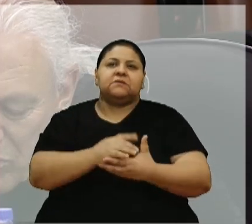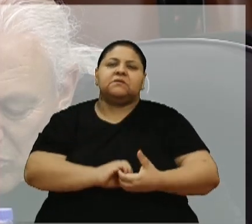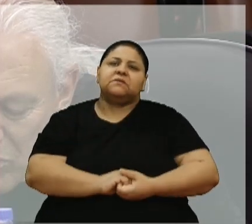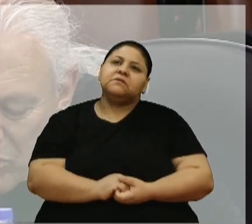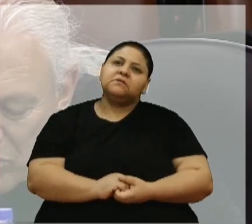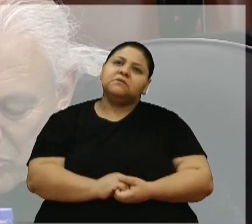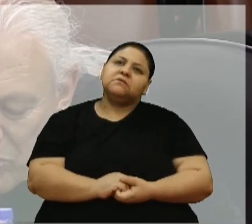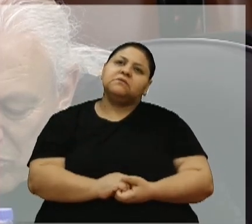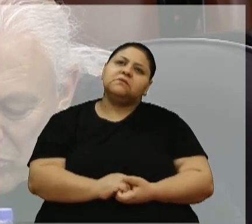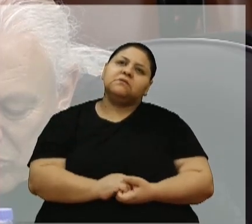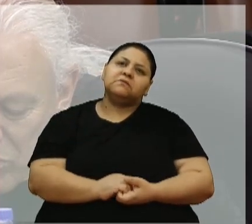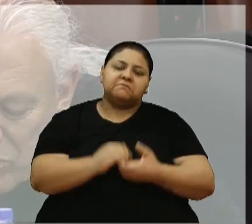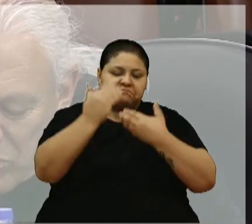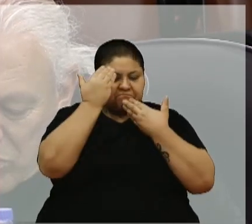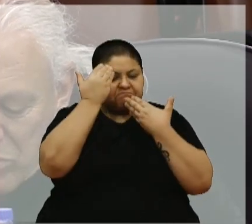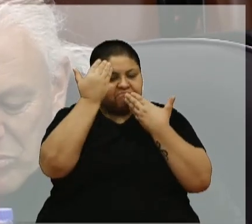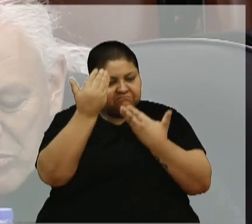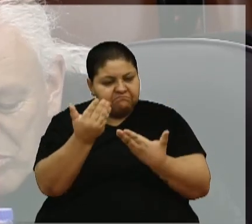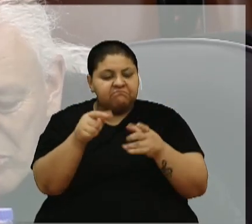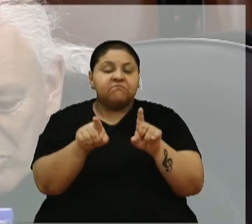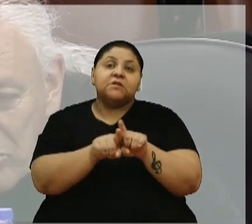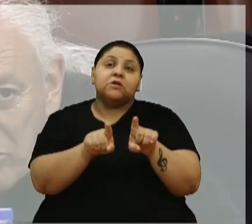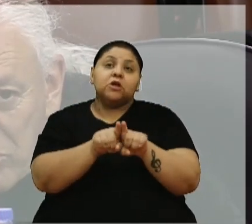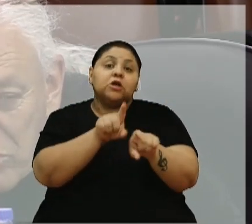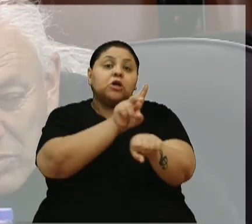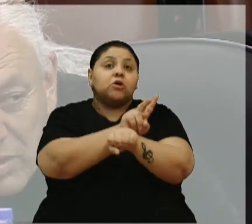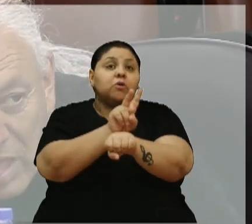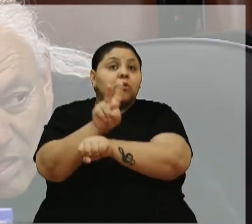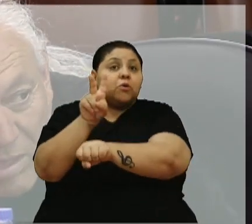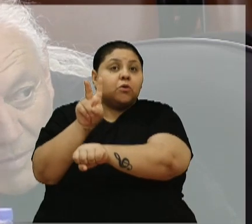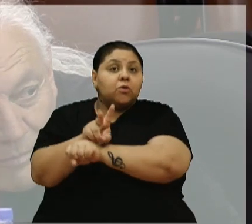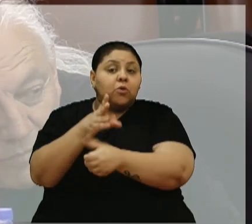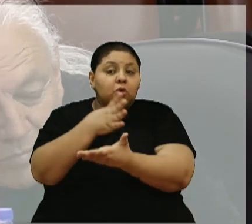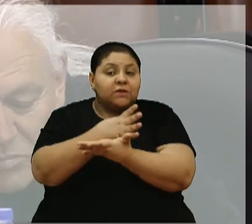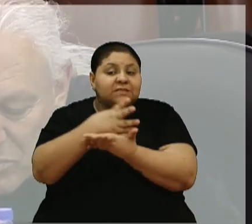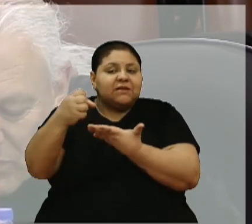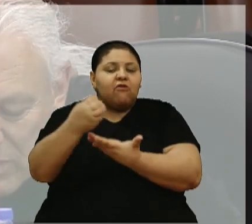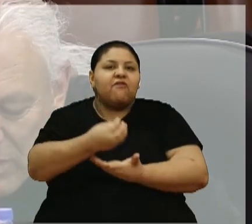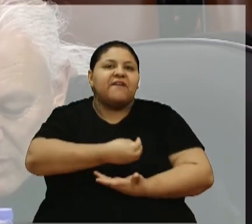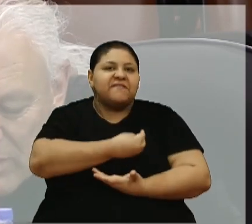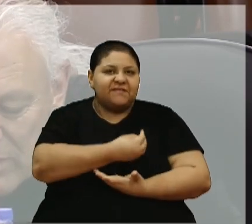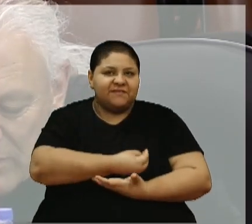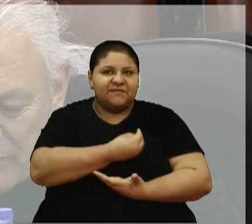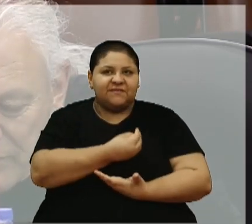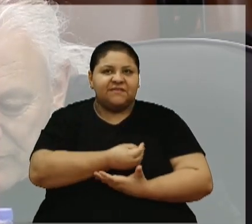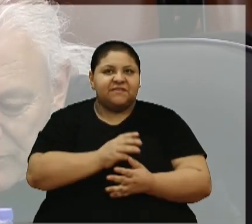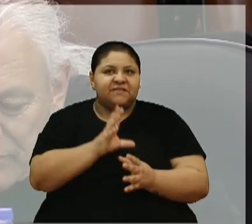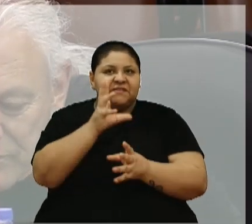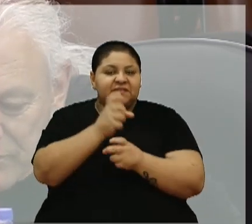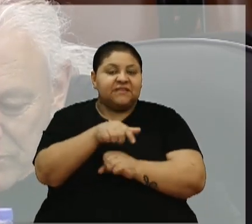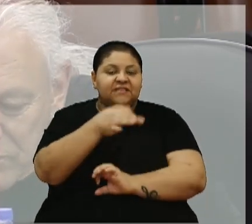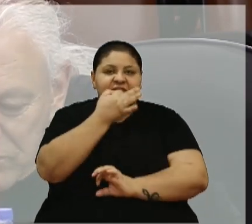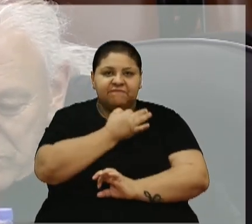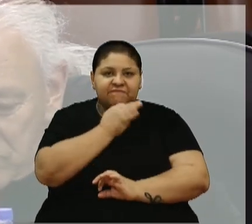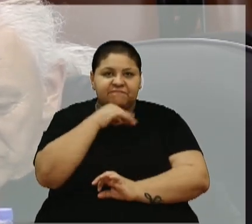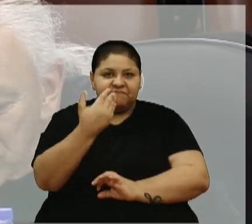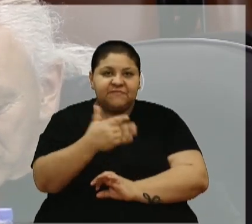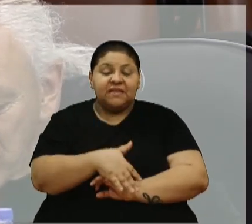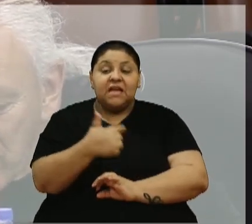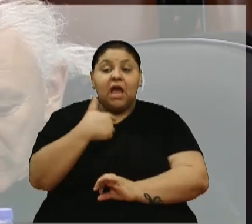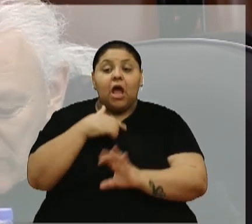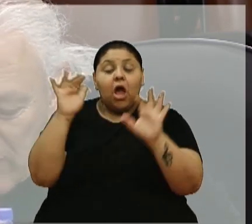Então, obrigado, Solange, também por proteger e salvar muitas vidas dos nossos animais de Caxias do Sul. E eu fico